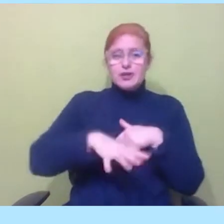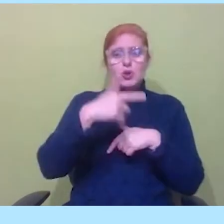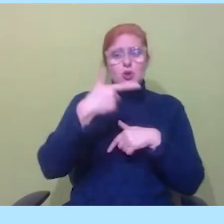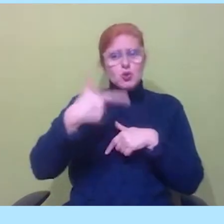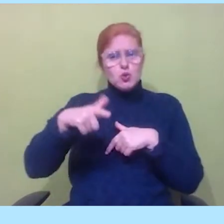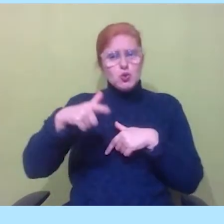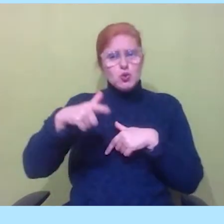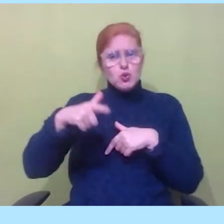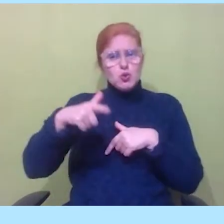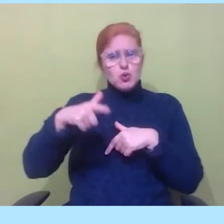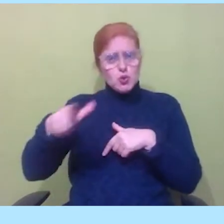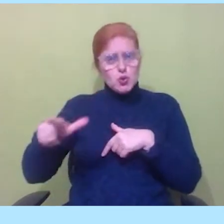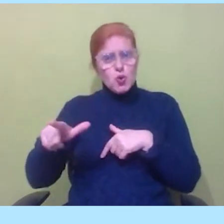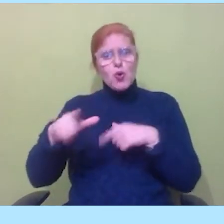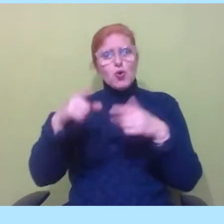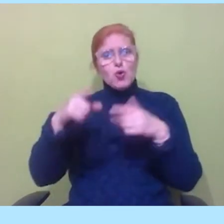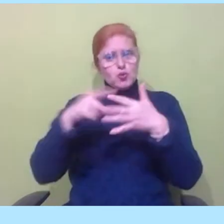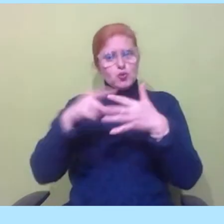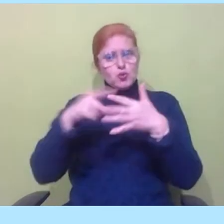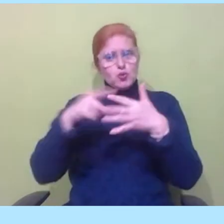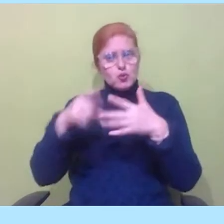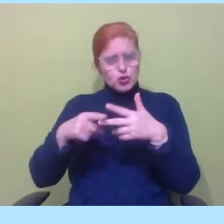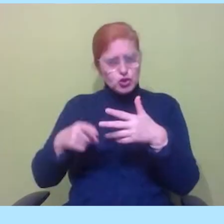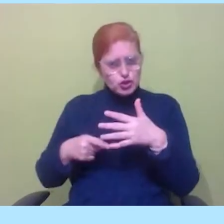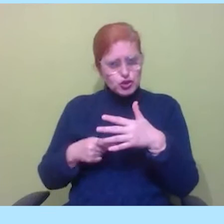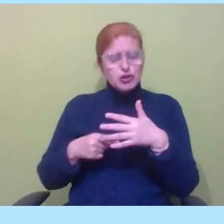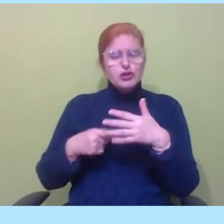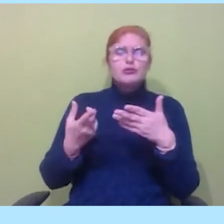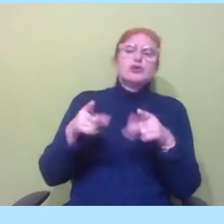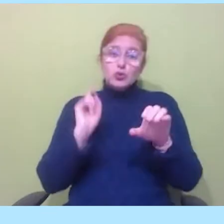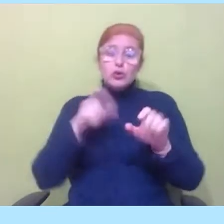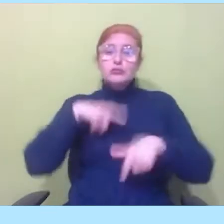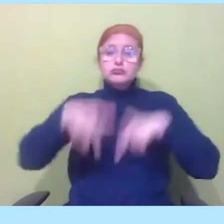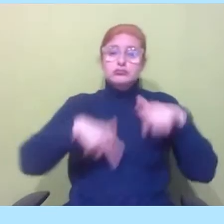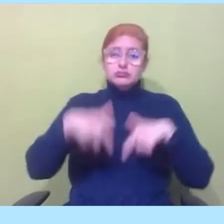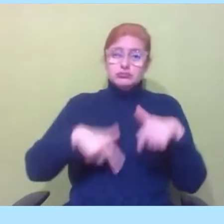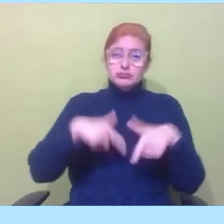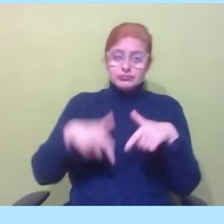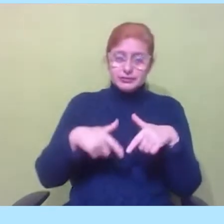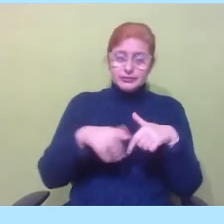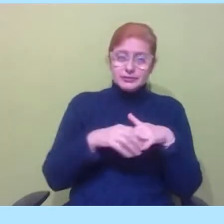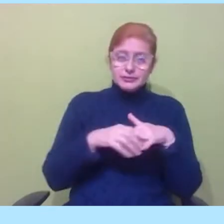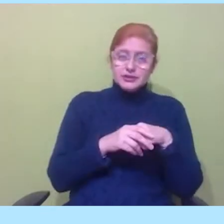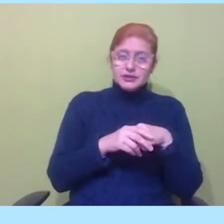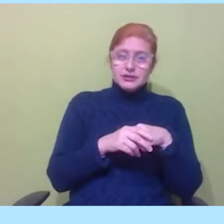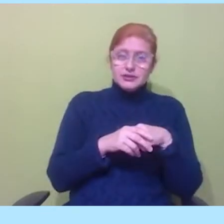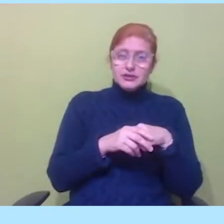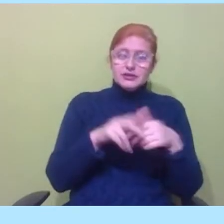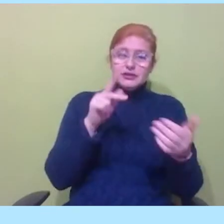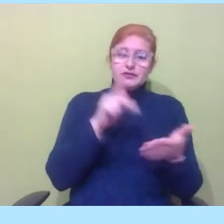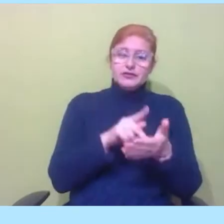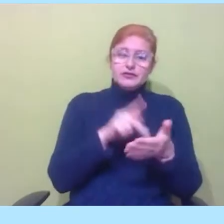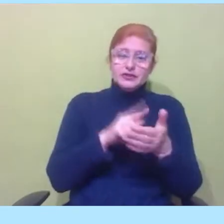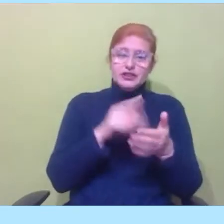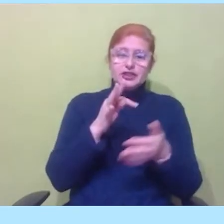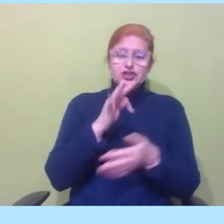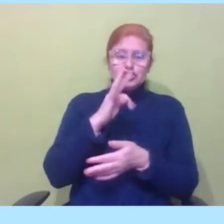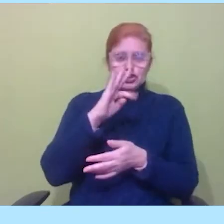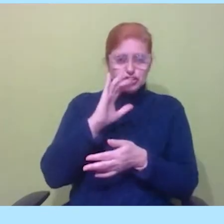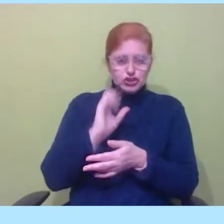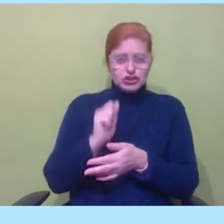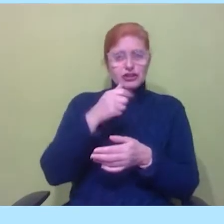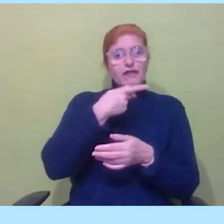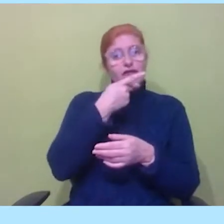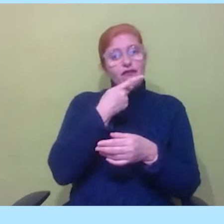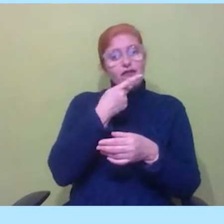alternativas autônomas de se trabalhar, e de fato, né, como Tica disse, tem uma questão